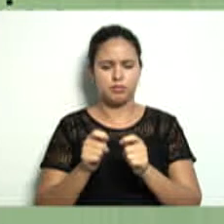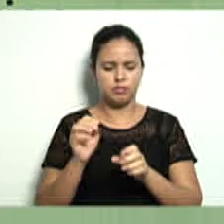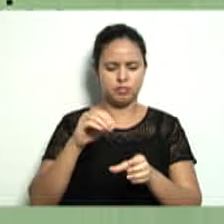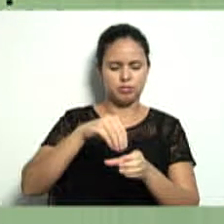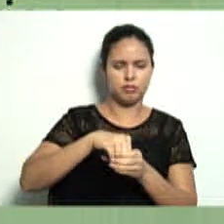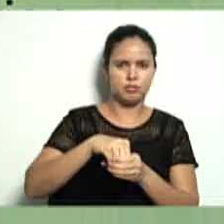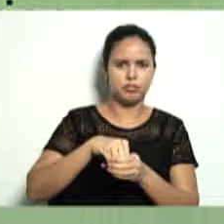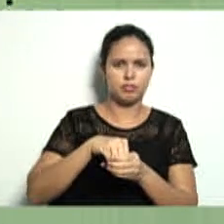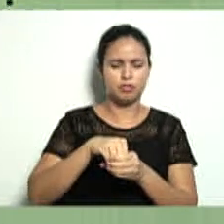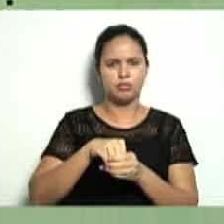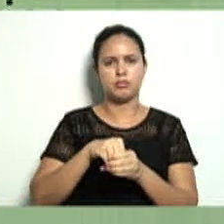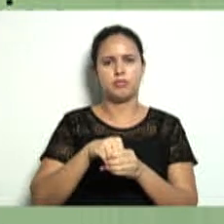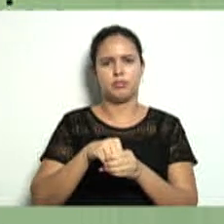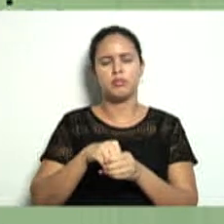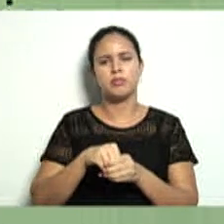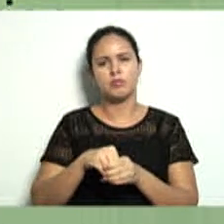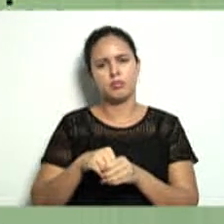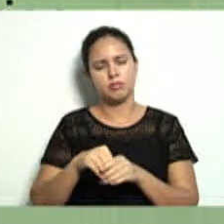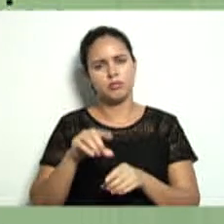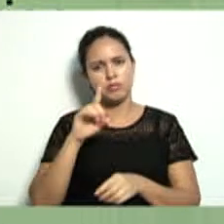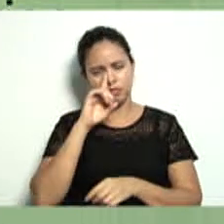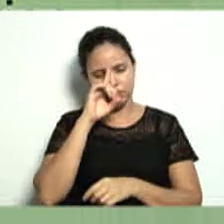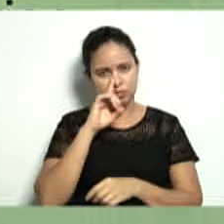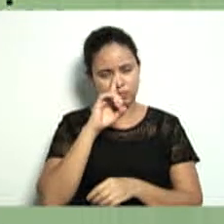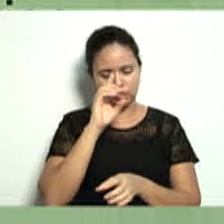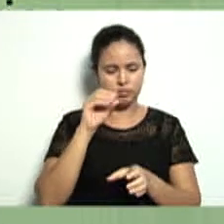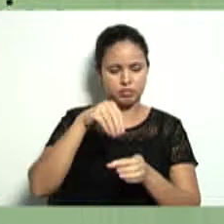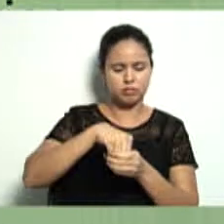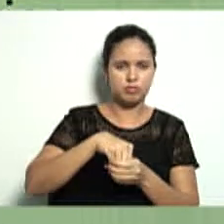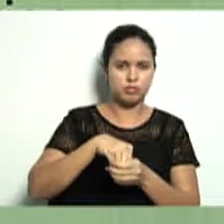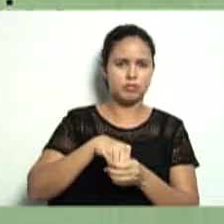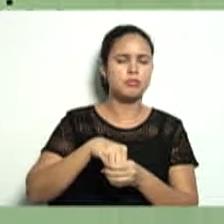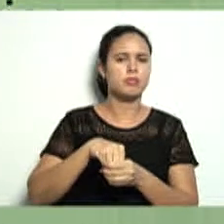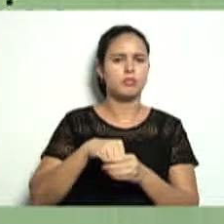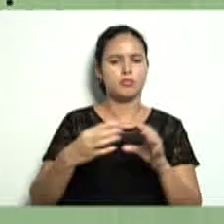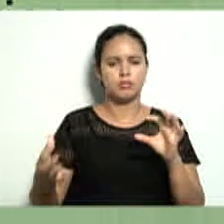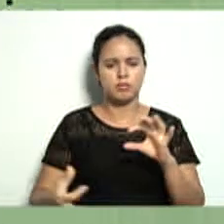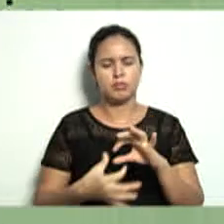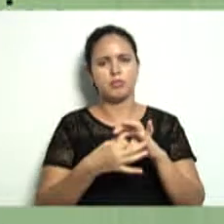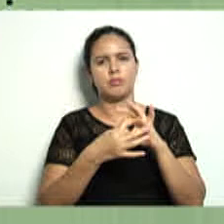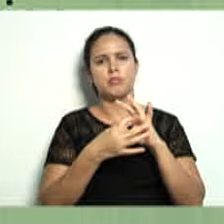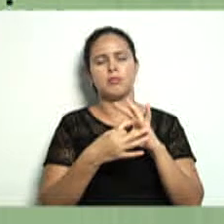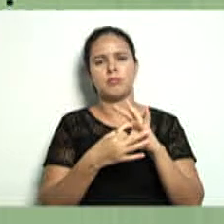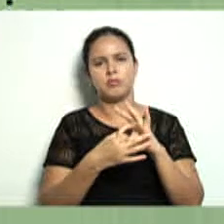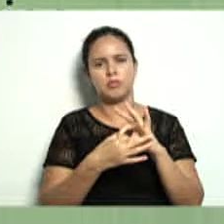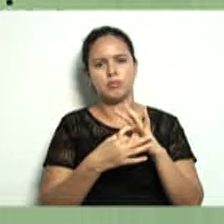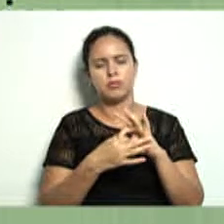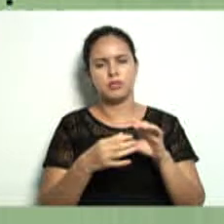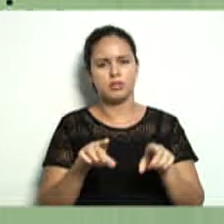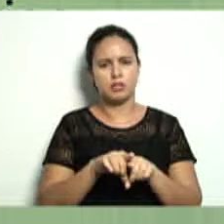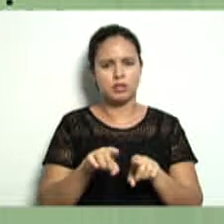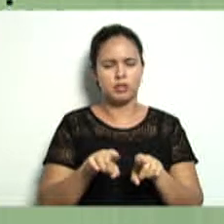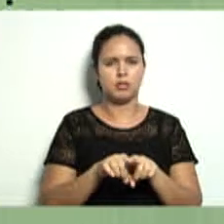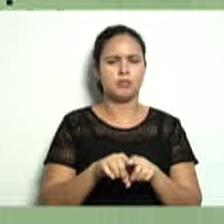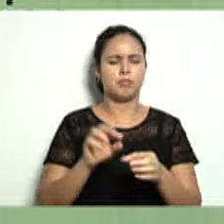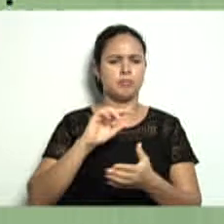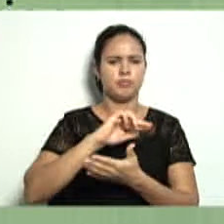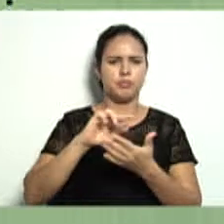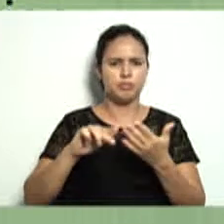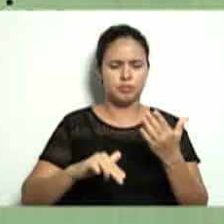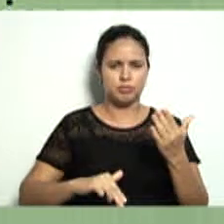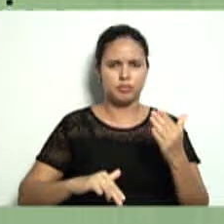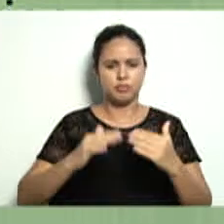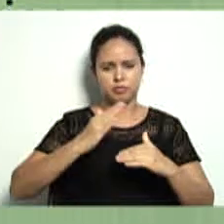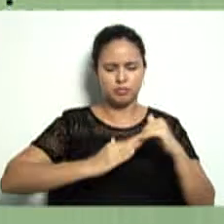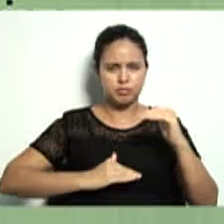internos, de riscos internos, está relacionada ao financeiro. E a diversidade, que é a habilidade de lidar com